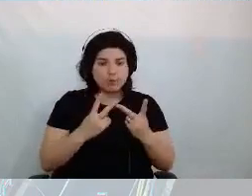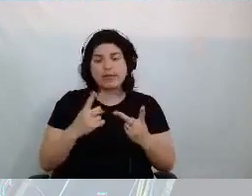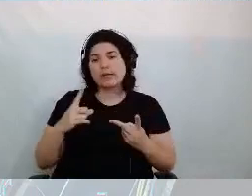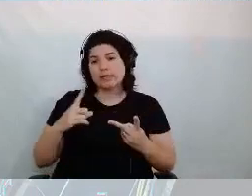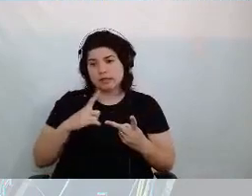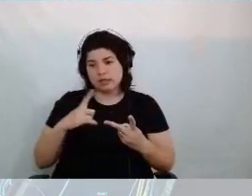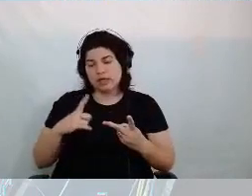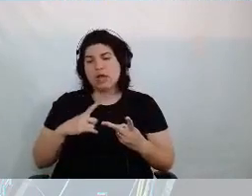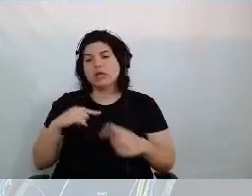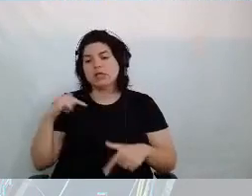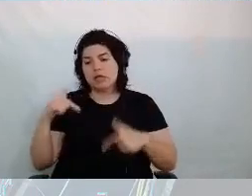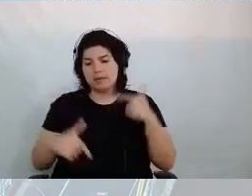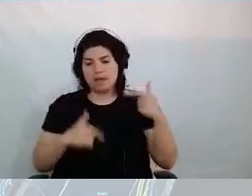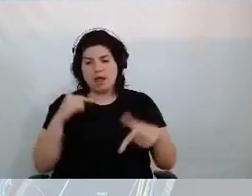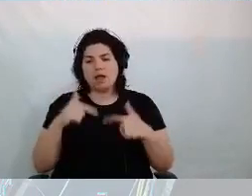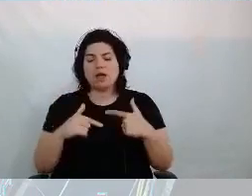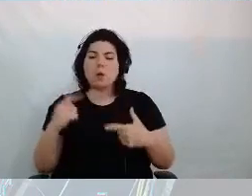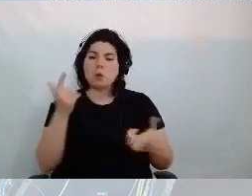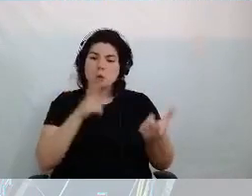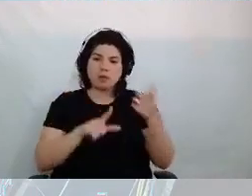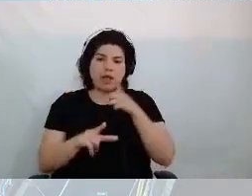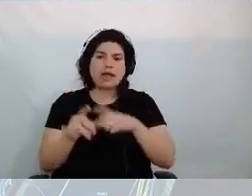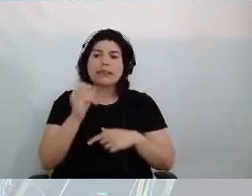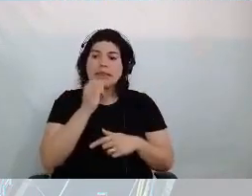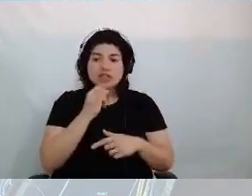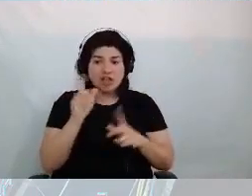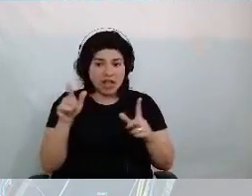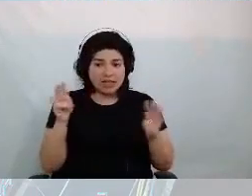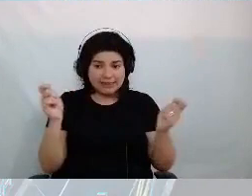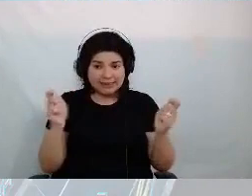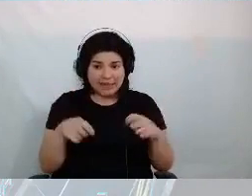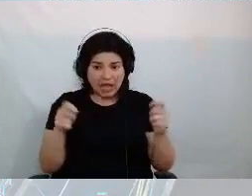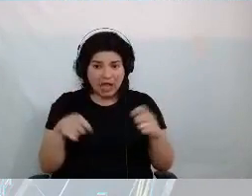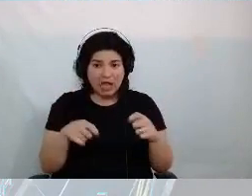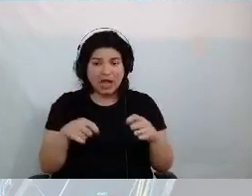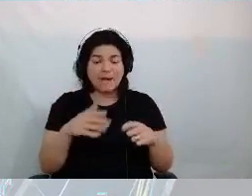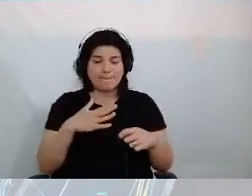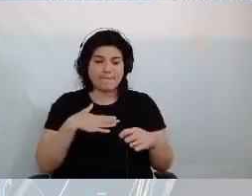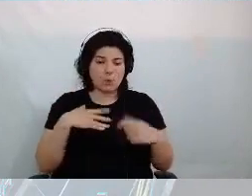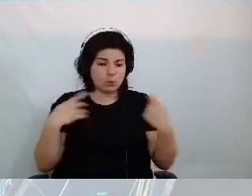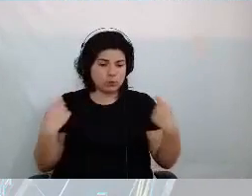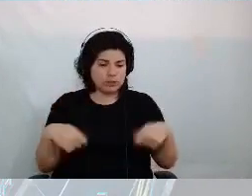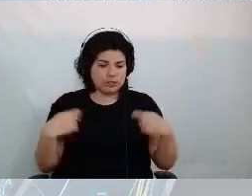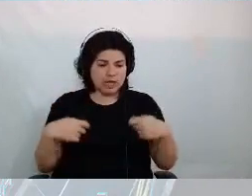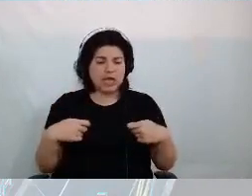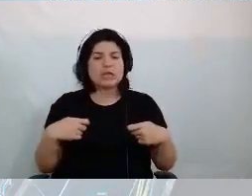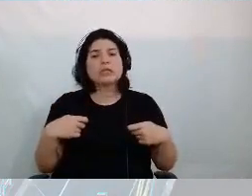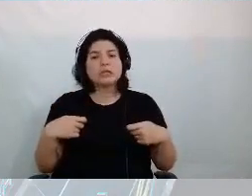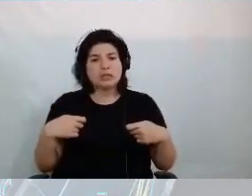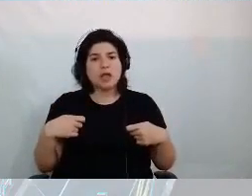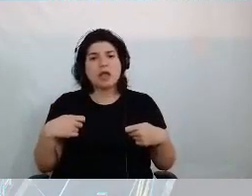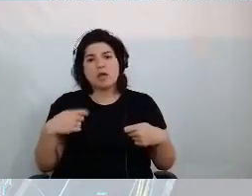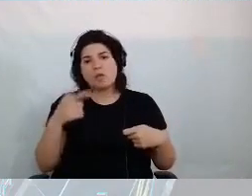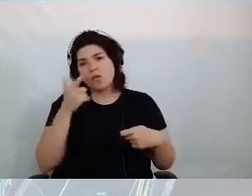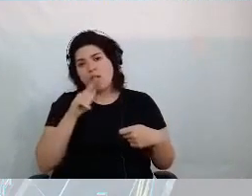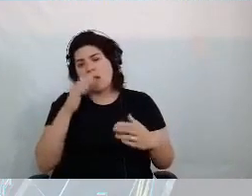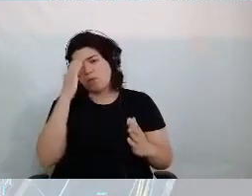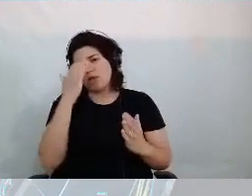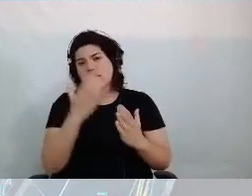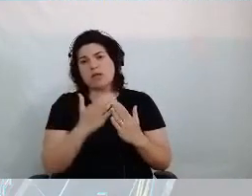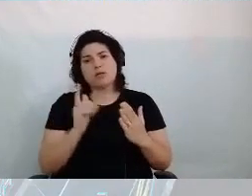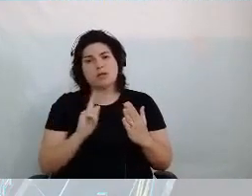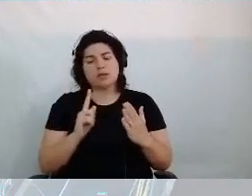está trabalhando, que alcançou no teste, vai ser suficiente para eu suprir minha necessidade de produção. Então, baseado